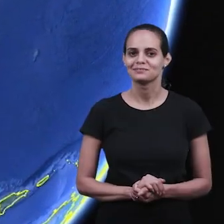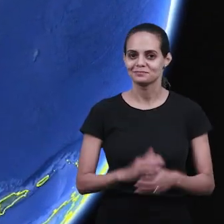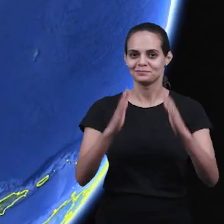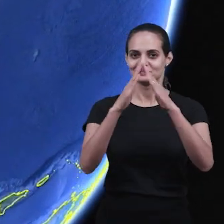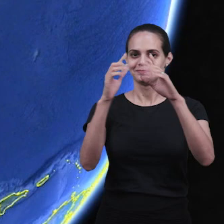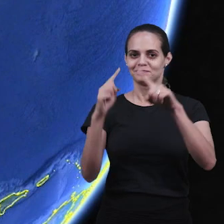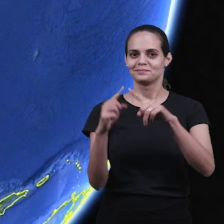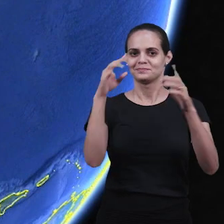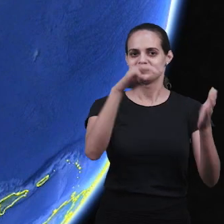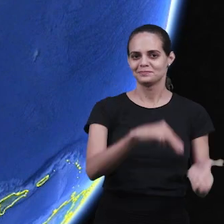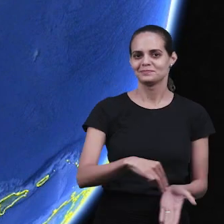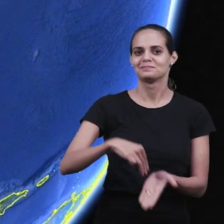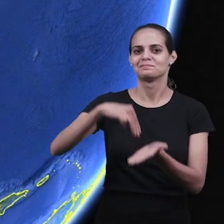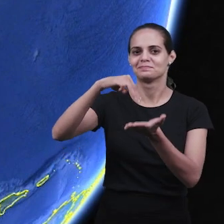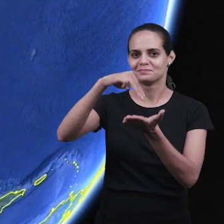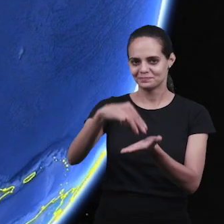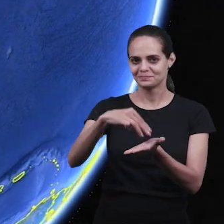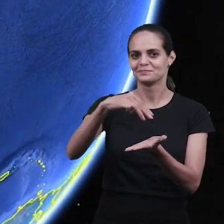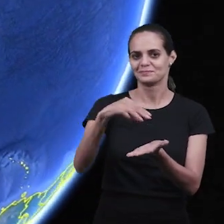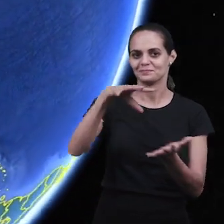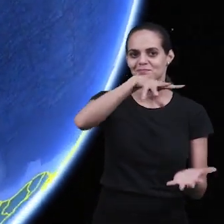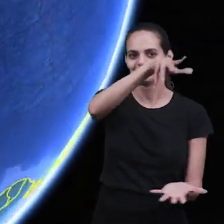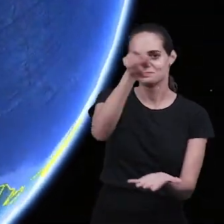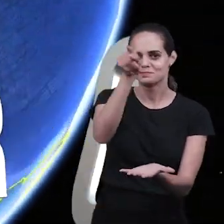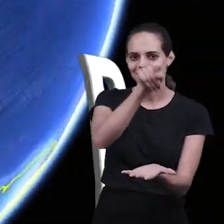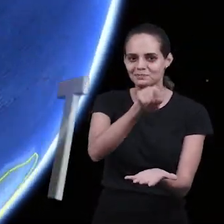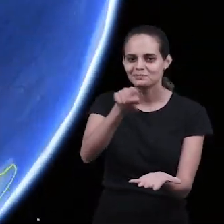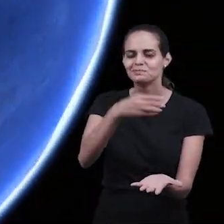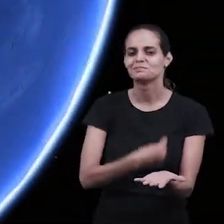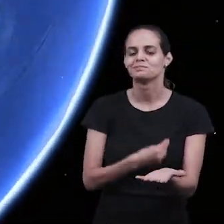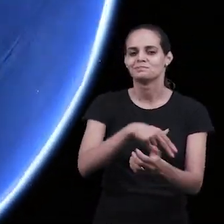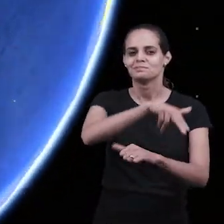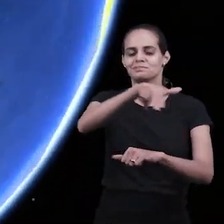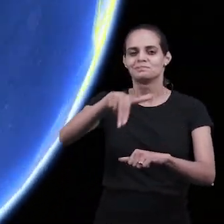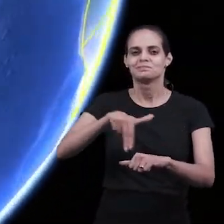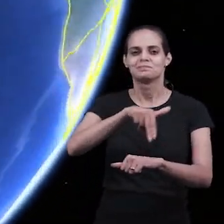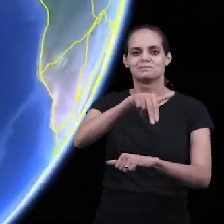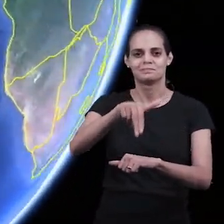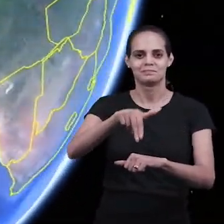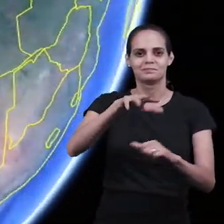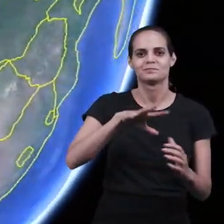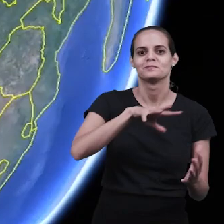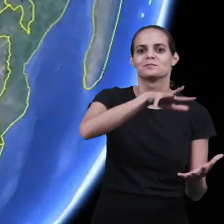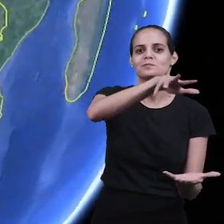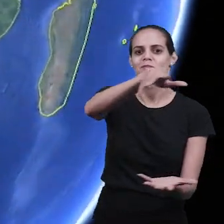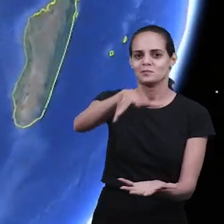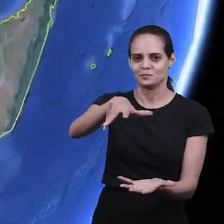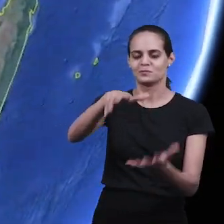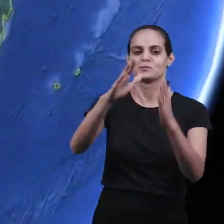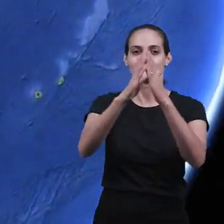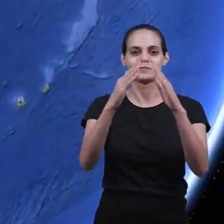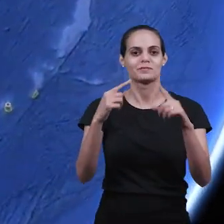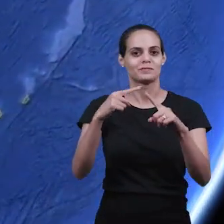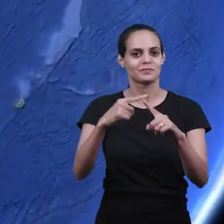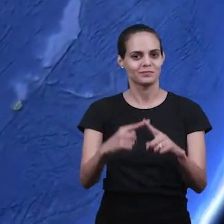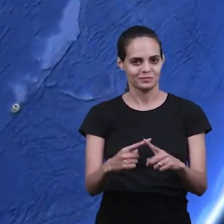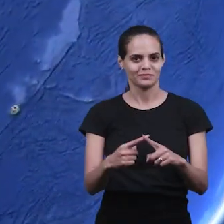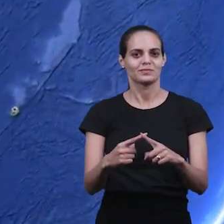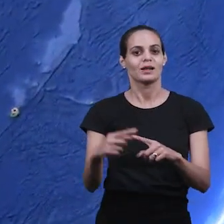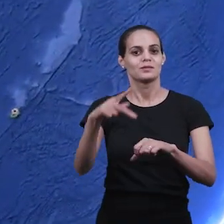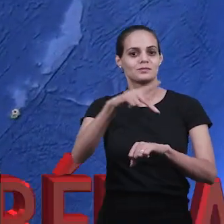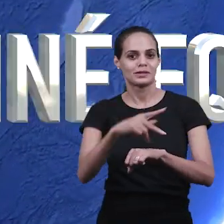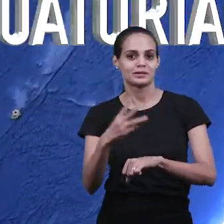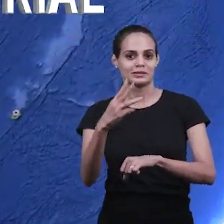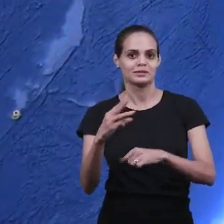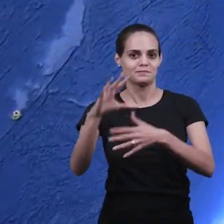A Igreja Cristã Maranata está presente em nações de todos os continentes do planeta. Igrejas de países nas